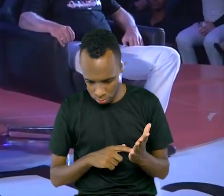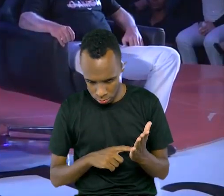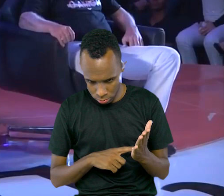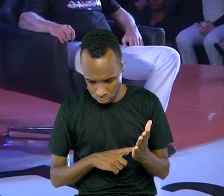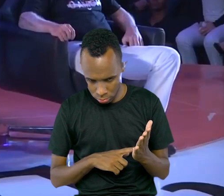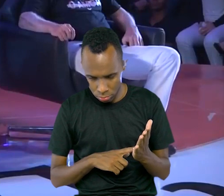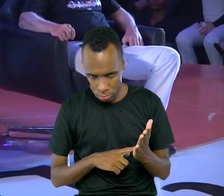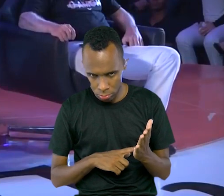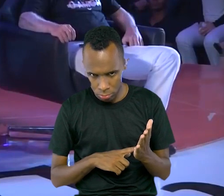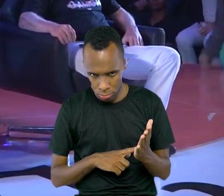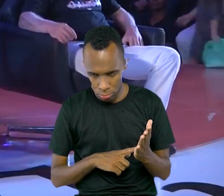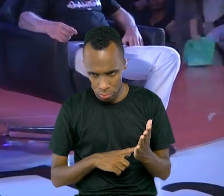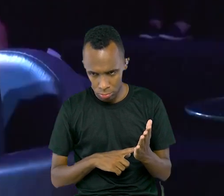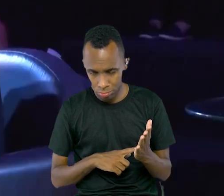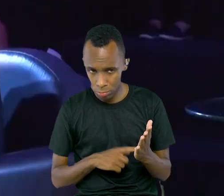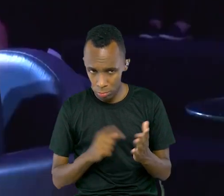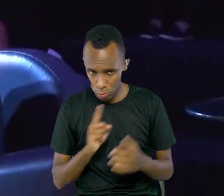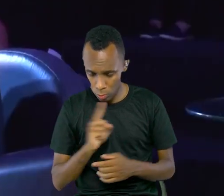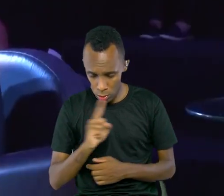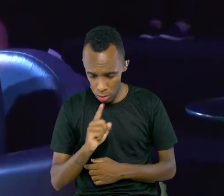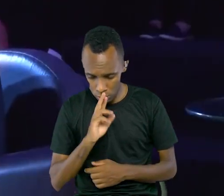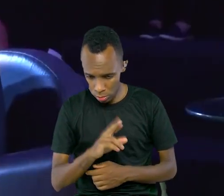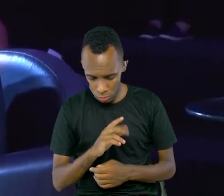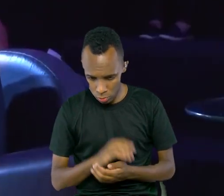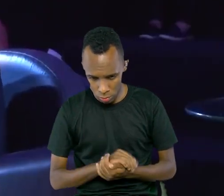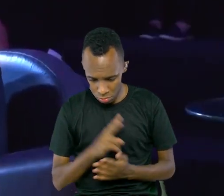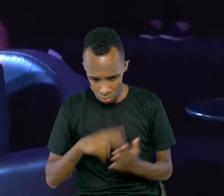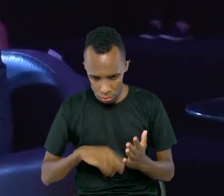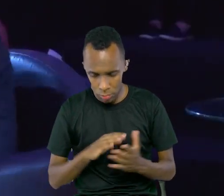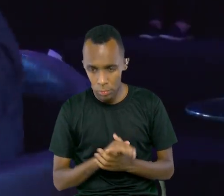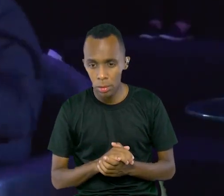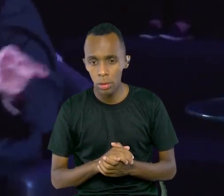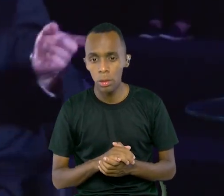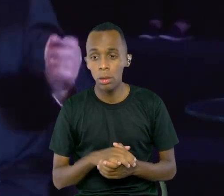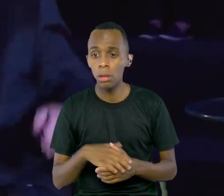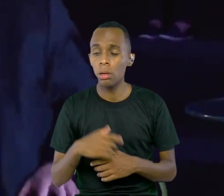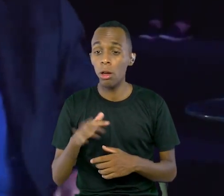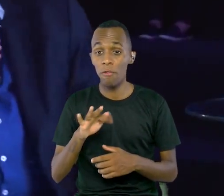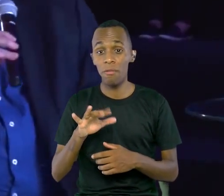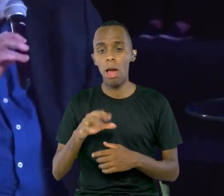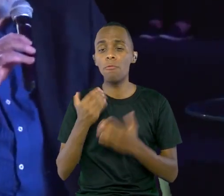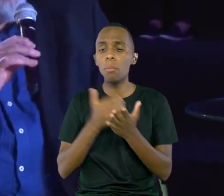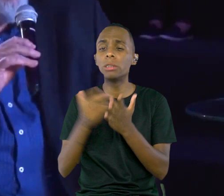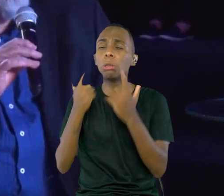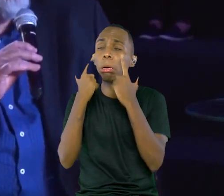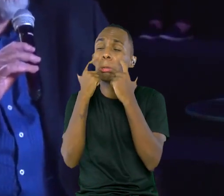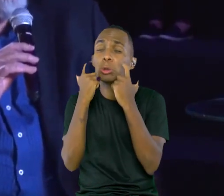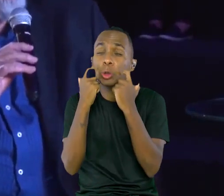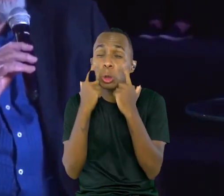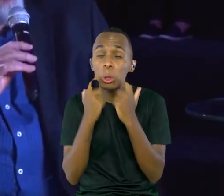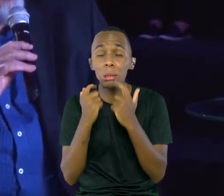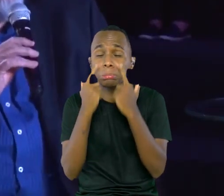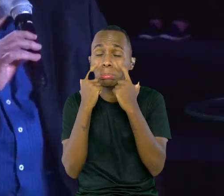alguma coisa e não fez. E falou, não, eu não li. O professor Flávio começou a chorar.